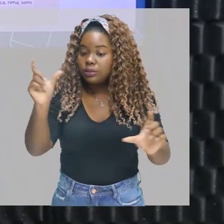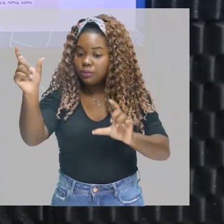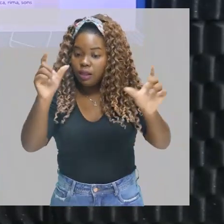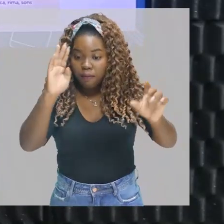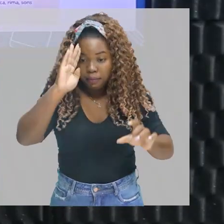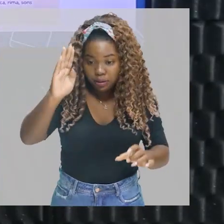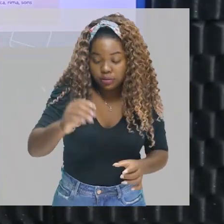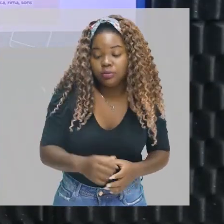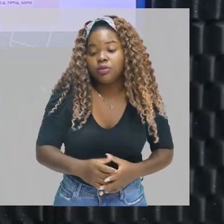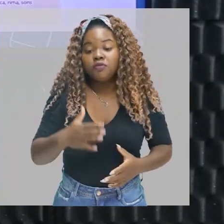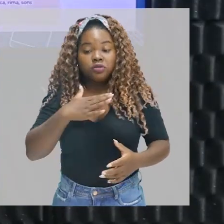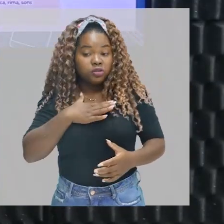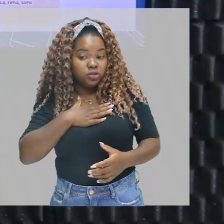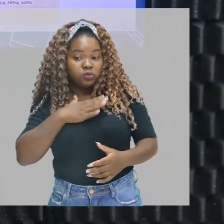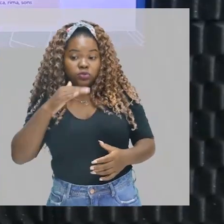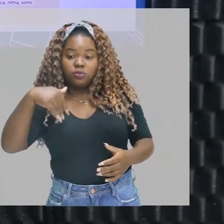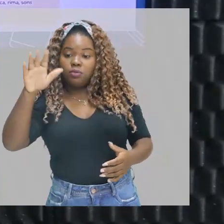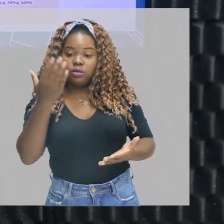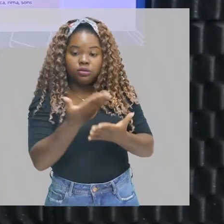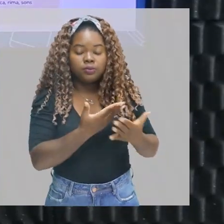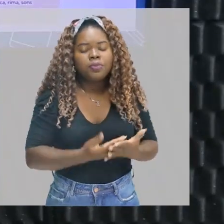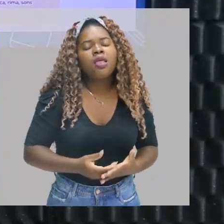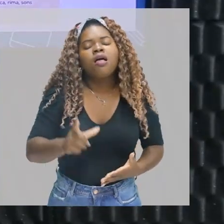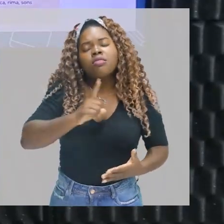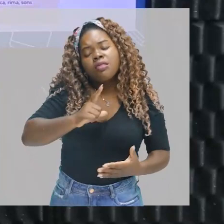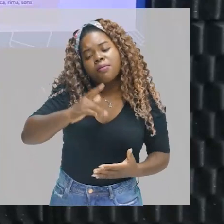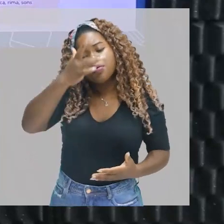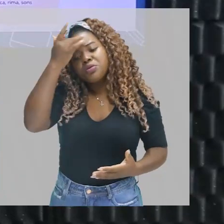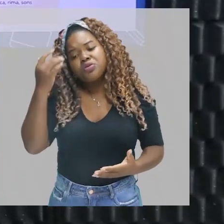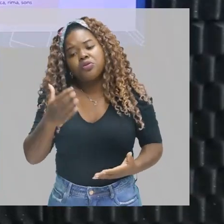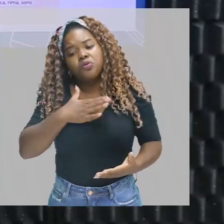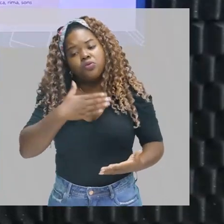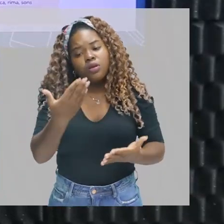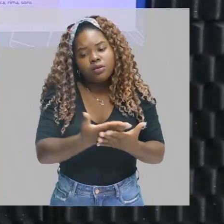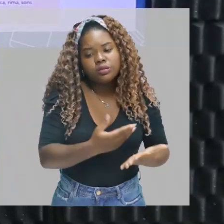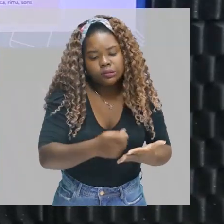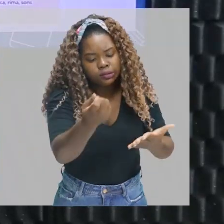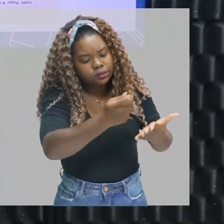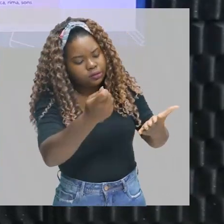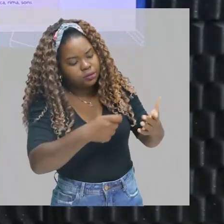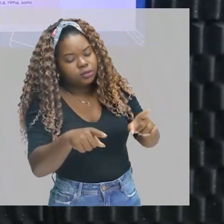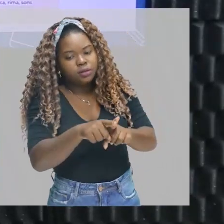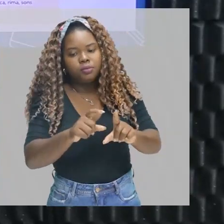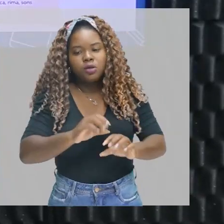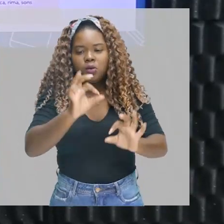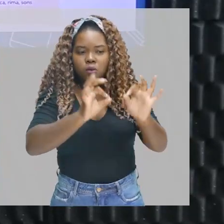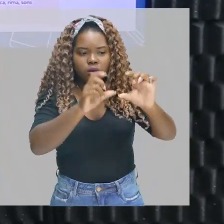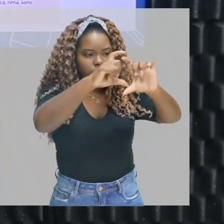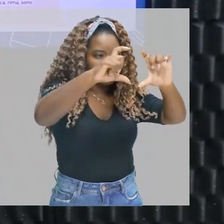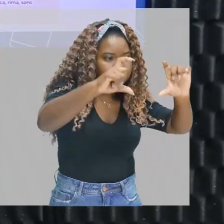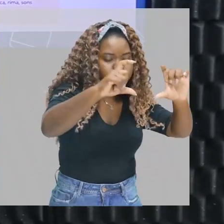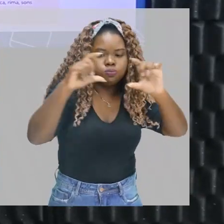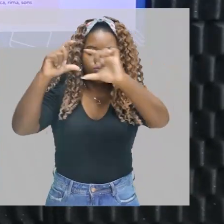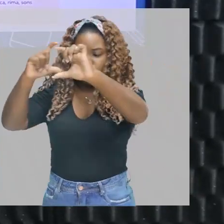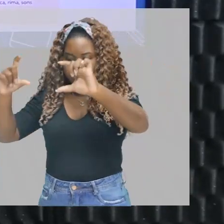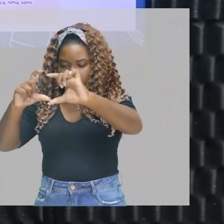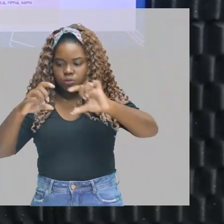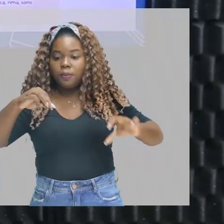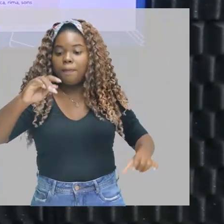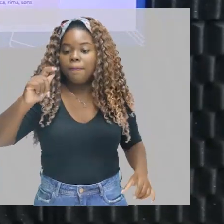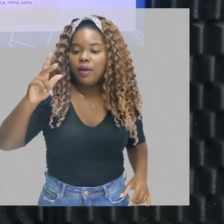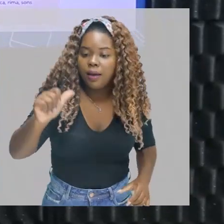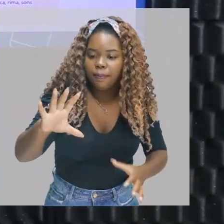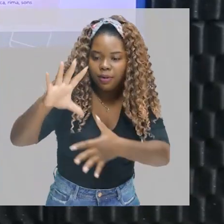mais gostam de estudar. Tem pessoas que gostam de estudar escrevendo, tem pessoas que gostam de estudar fazendo mapa mental. Então, organizem o caderno